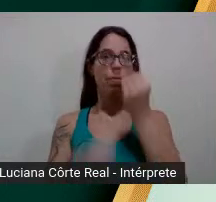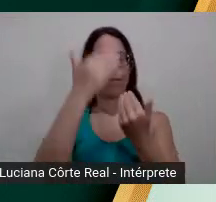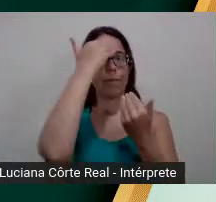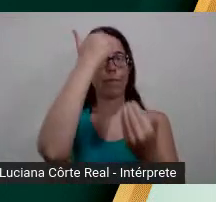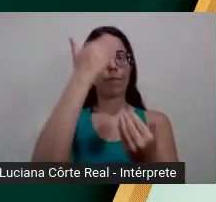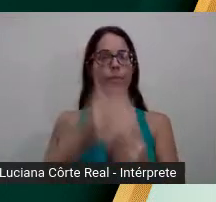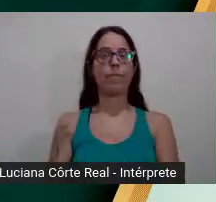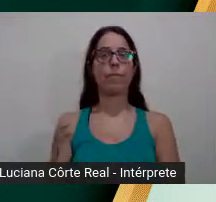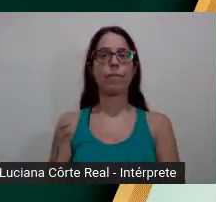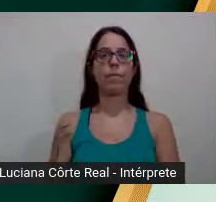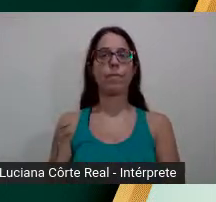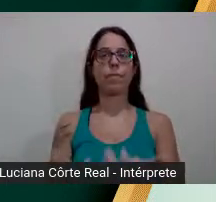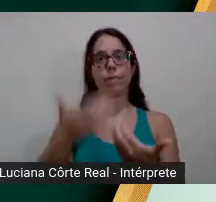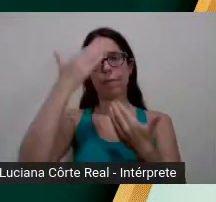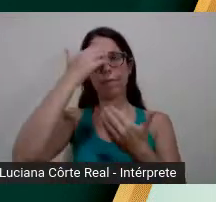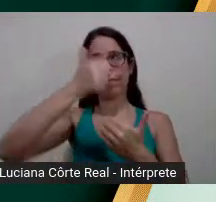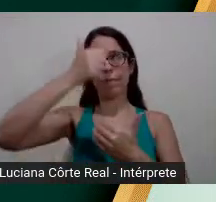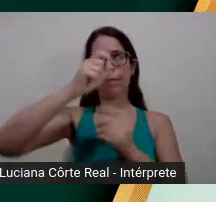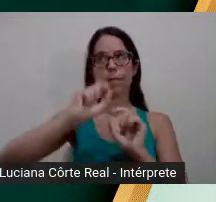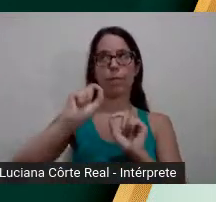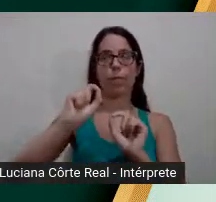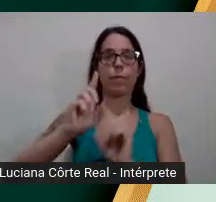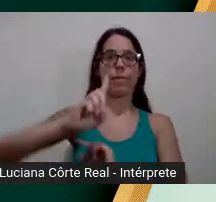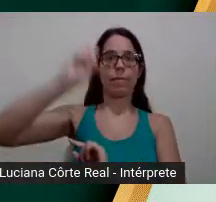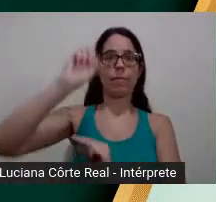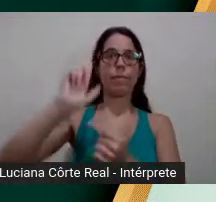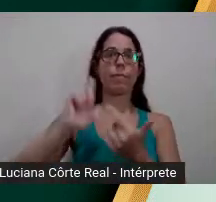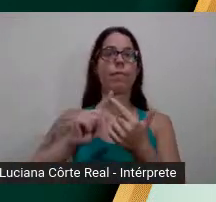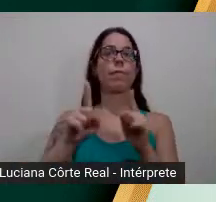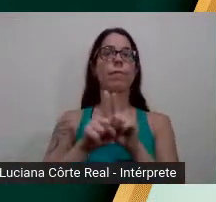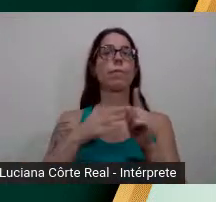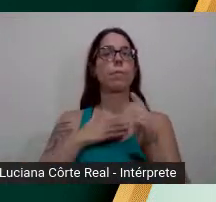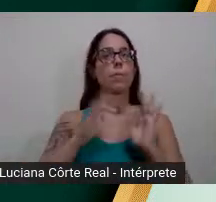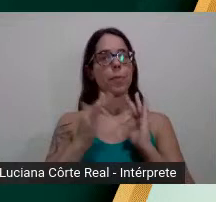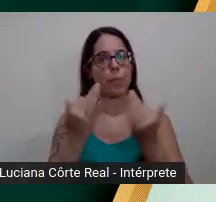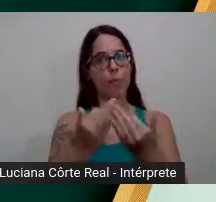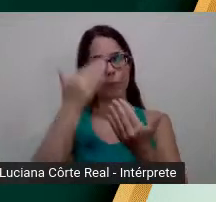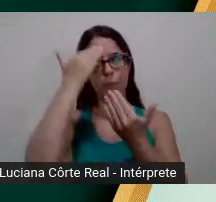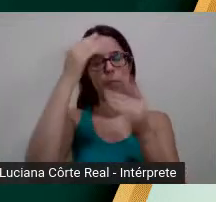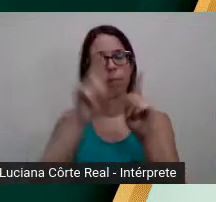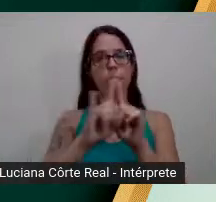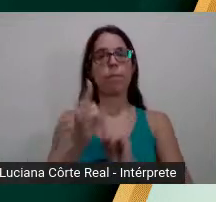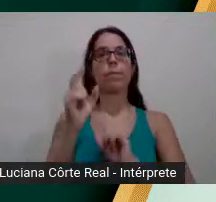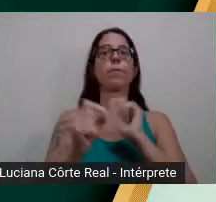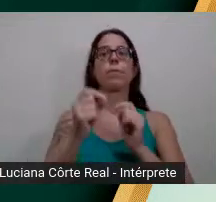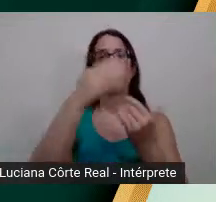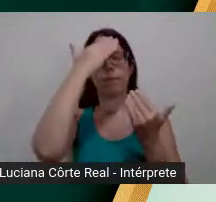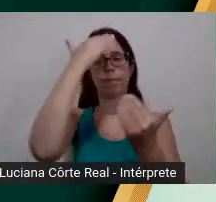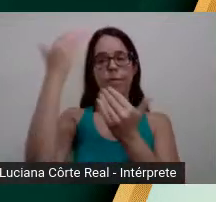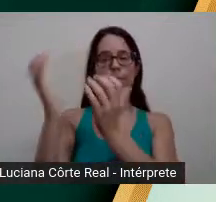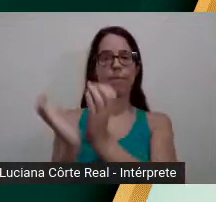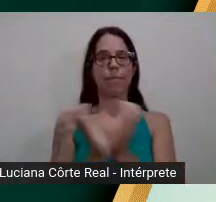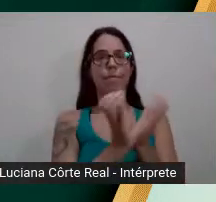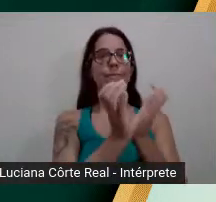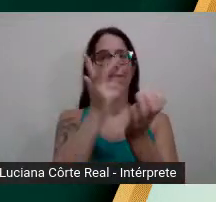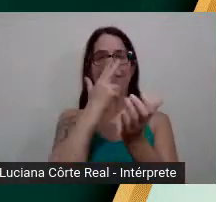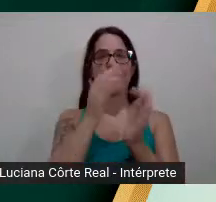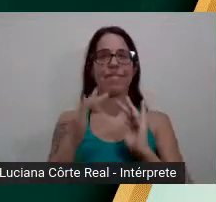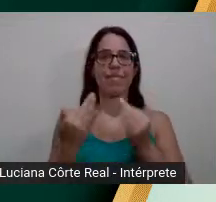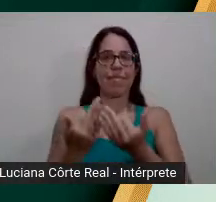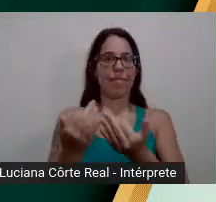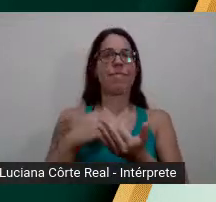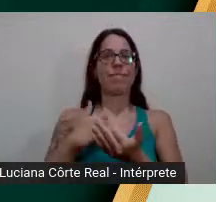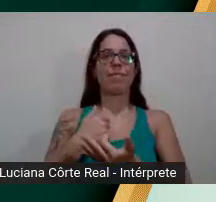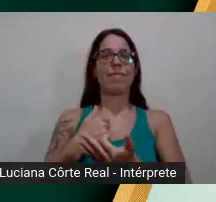obrigada, agradeço primeiro a Deus, segundo a minha família e, por último, a meus colegas, que foi essa família aí que eu encontrei